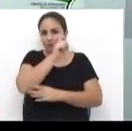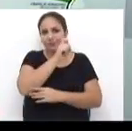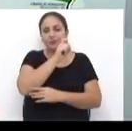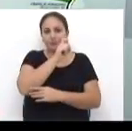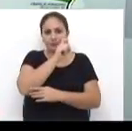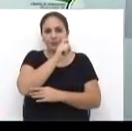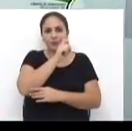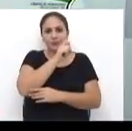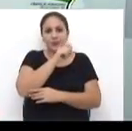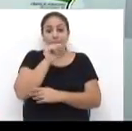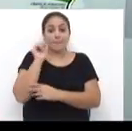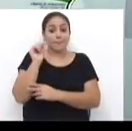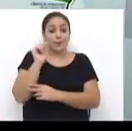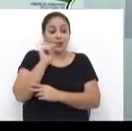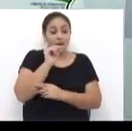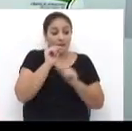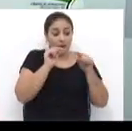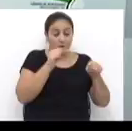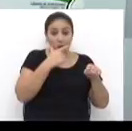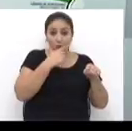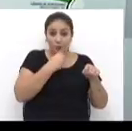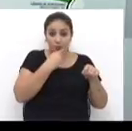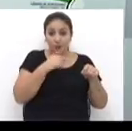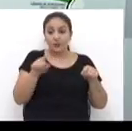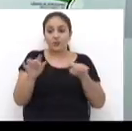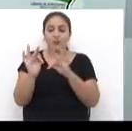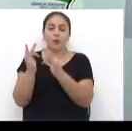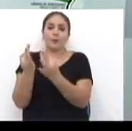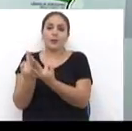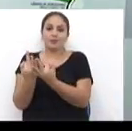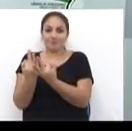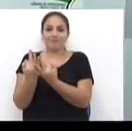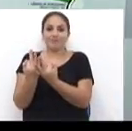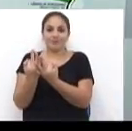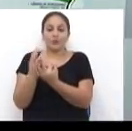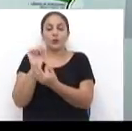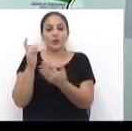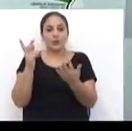respeito nessa hora tão difícil para ele e para sua família.